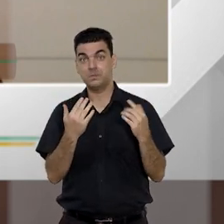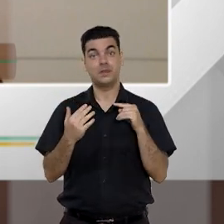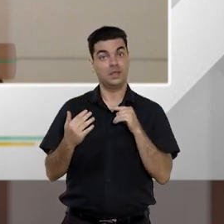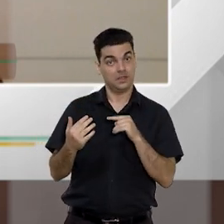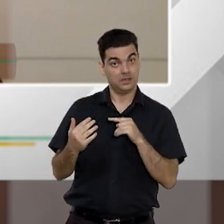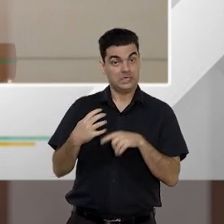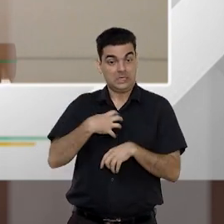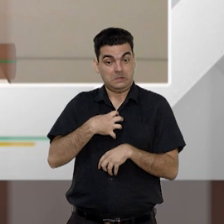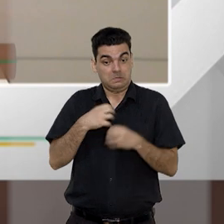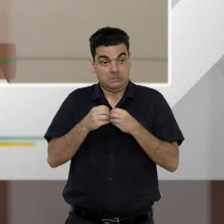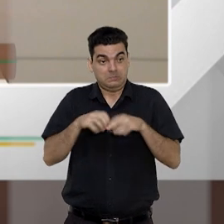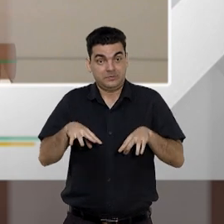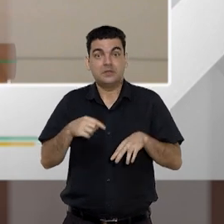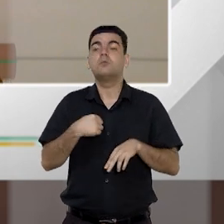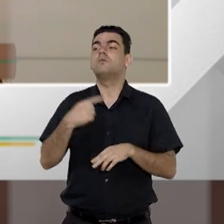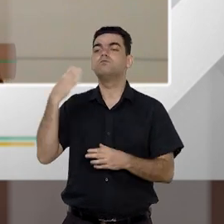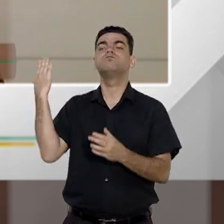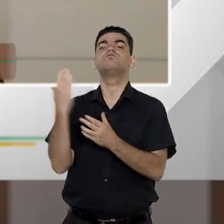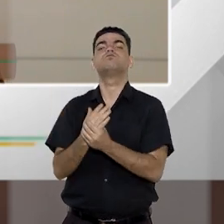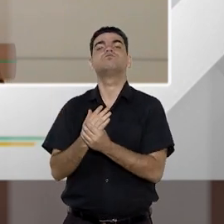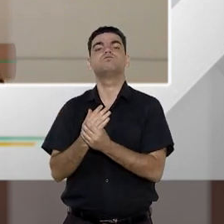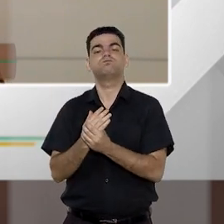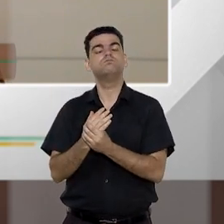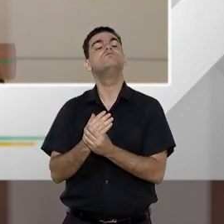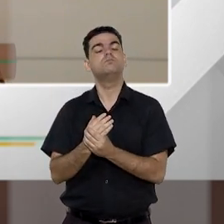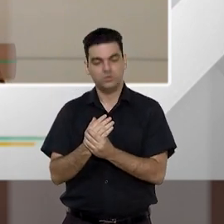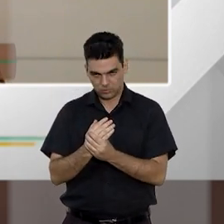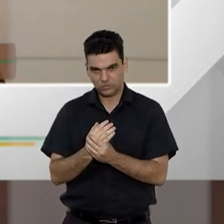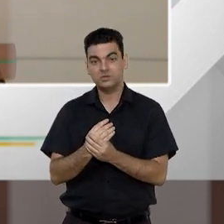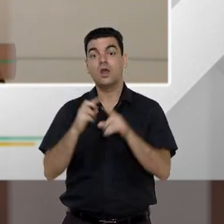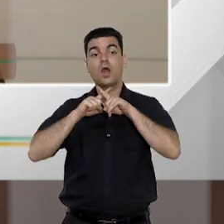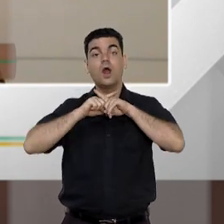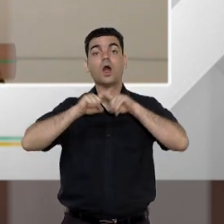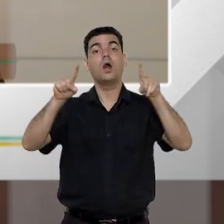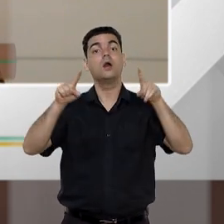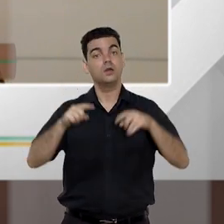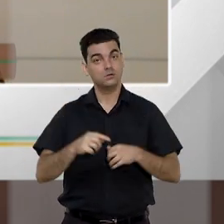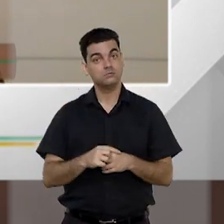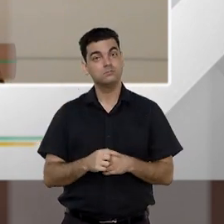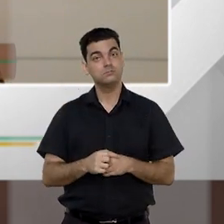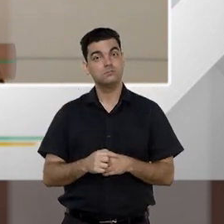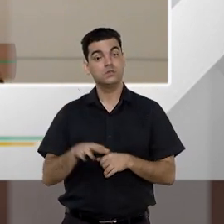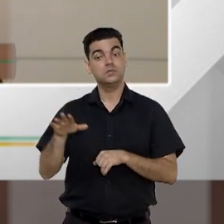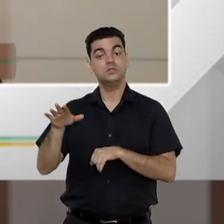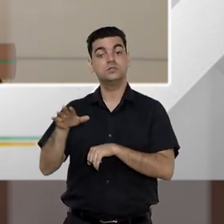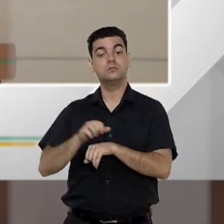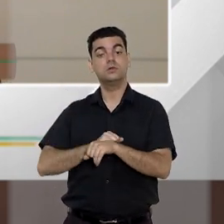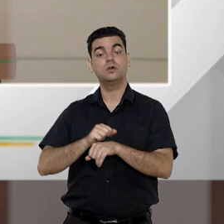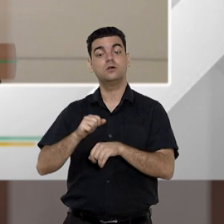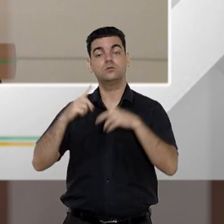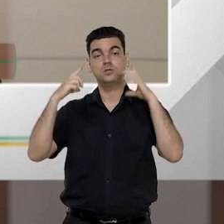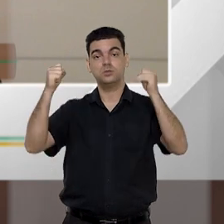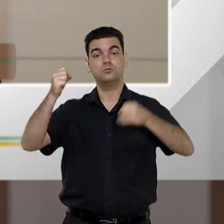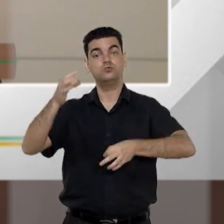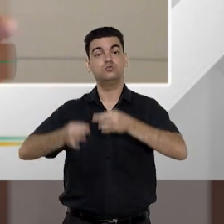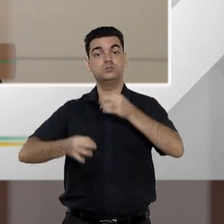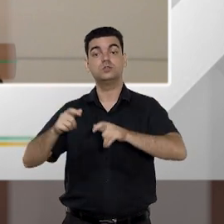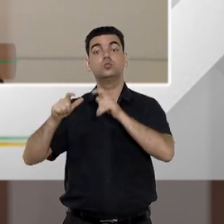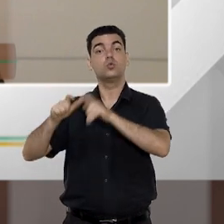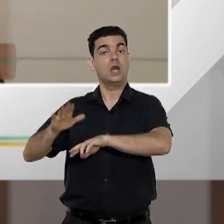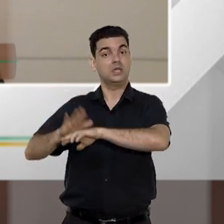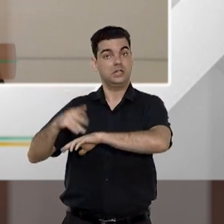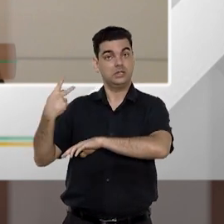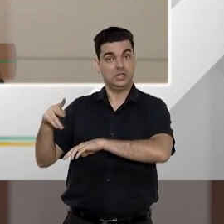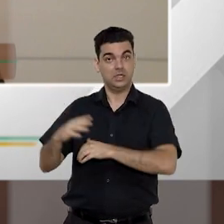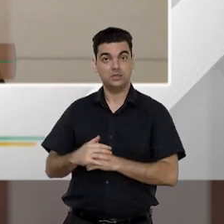STJ, ele, que se sente prejudicado, pode ajuizar uma ação de reclamação perante o Tribunal